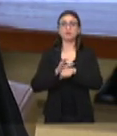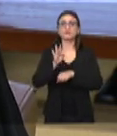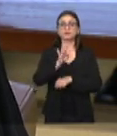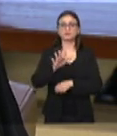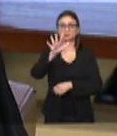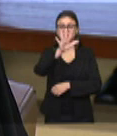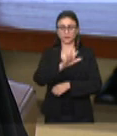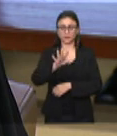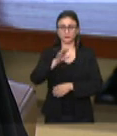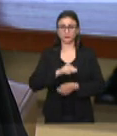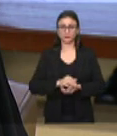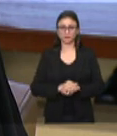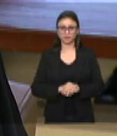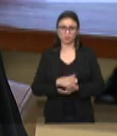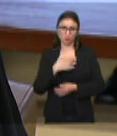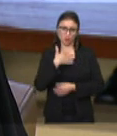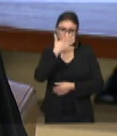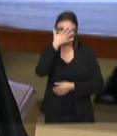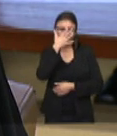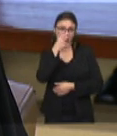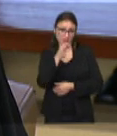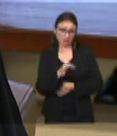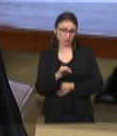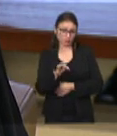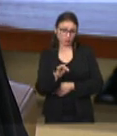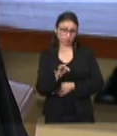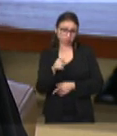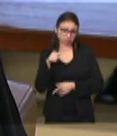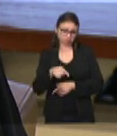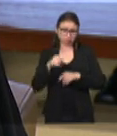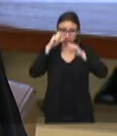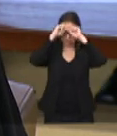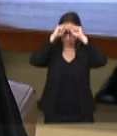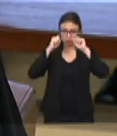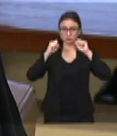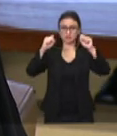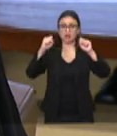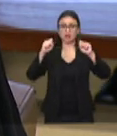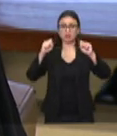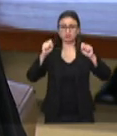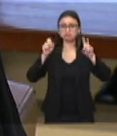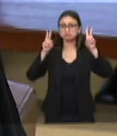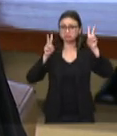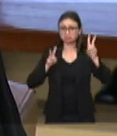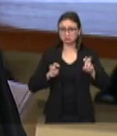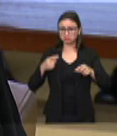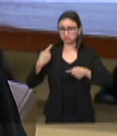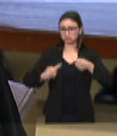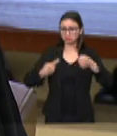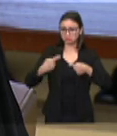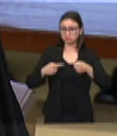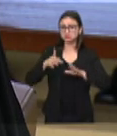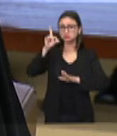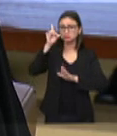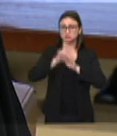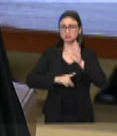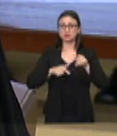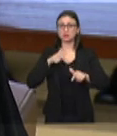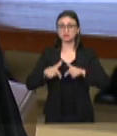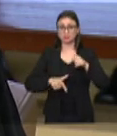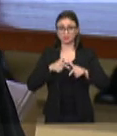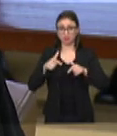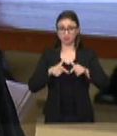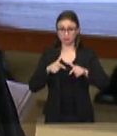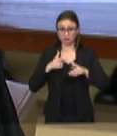Federal. Compreendo as razões que levaram este tribunal a enquadrar o tema no âmbito do direito do trabalho. A instituição